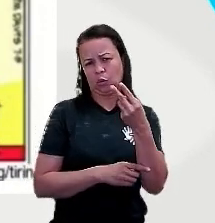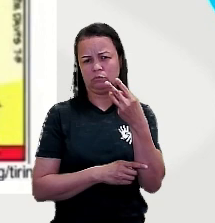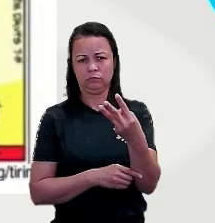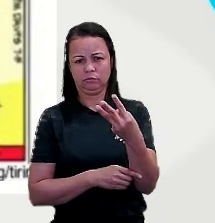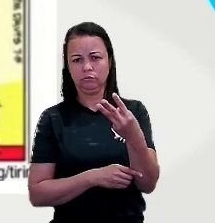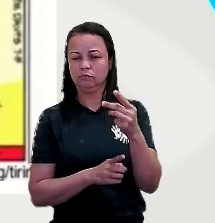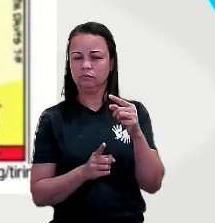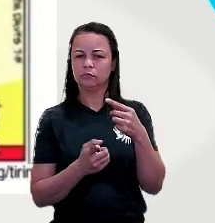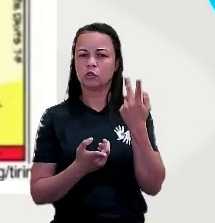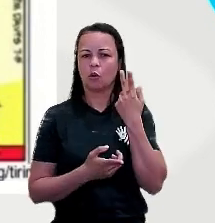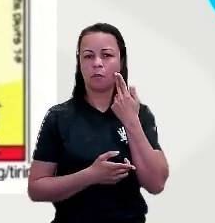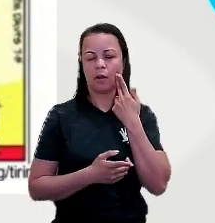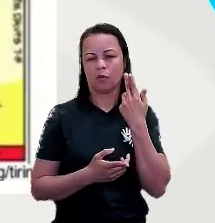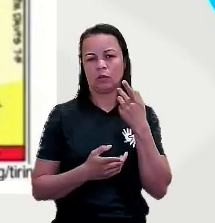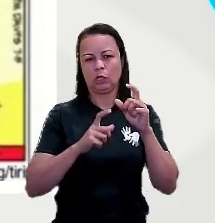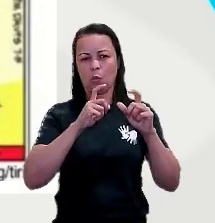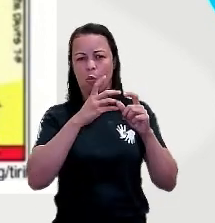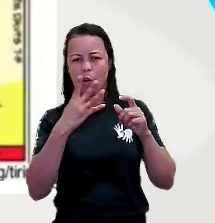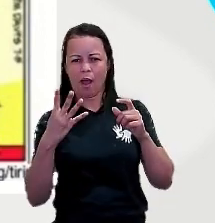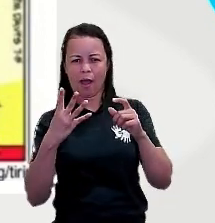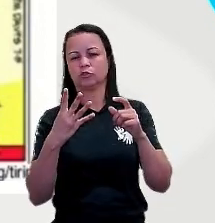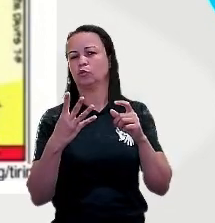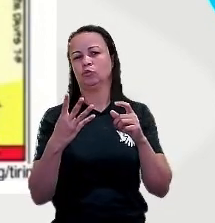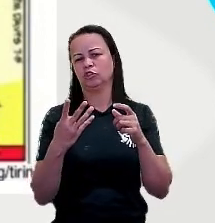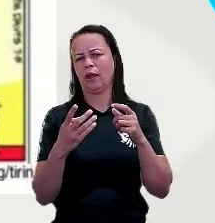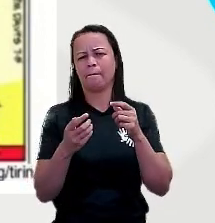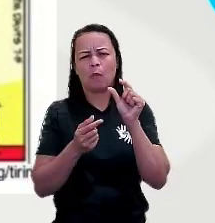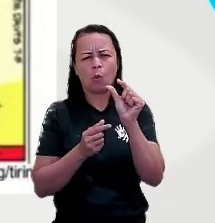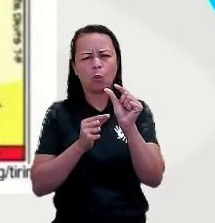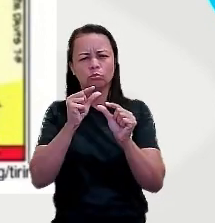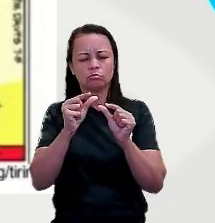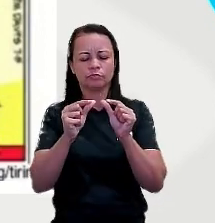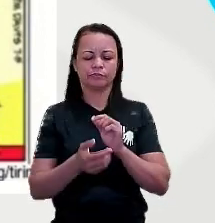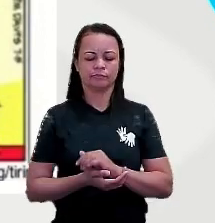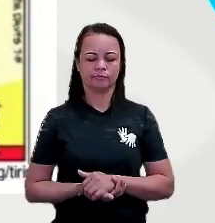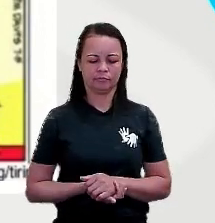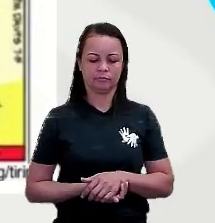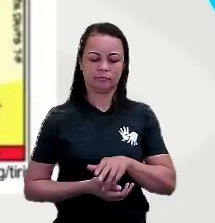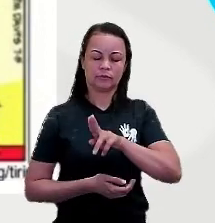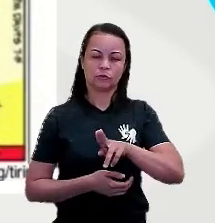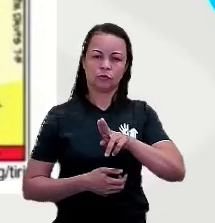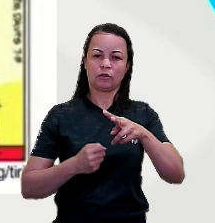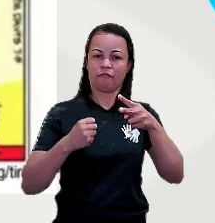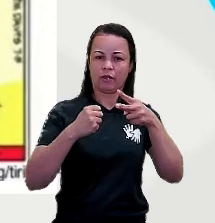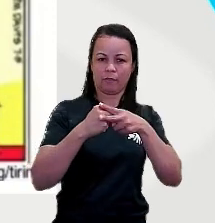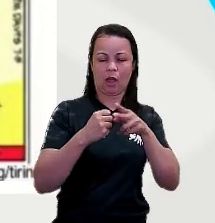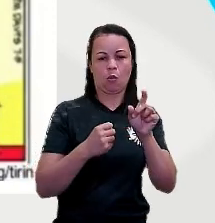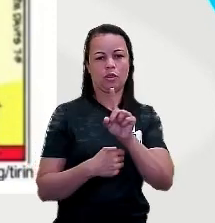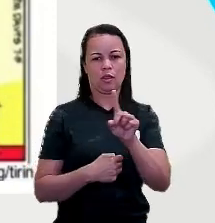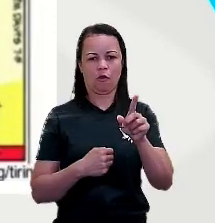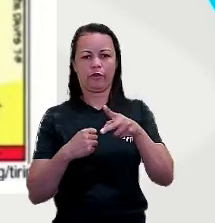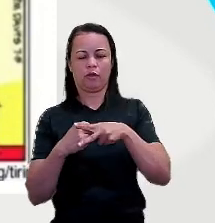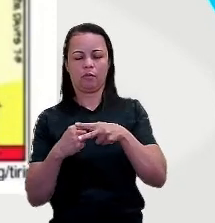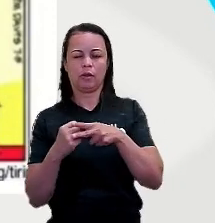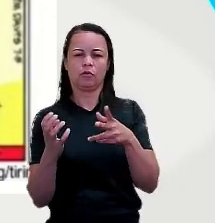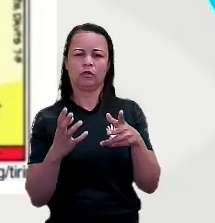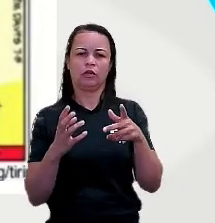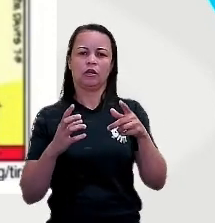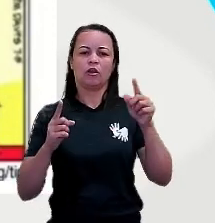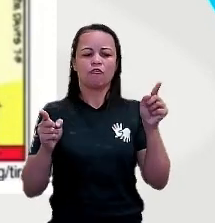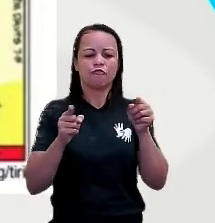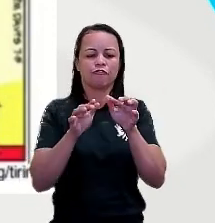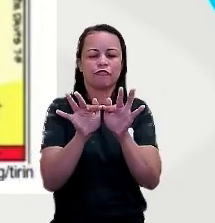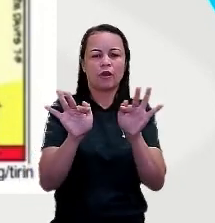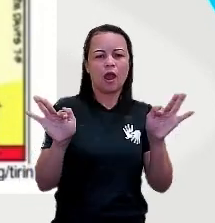2. Utiliza imagens verbais e não verbais. Na maioria das vezes, com frases curtas